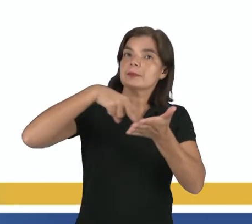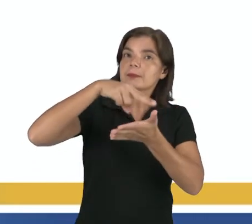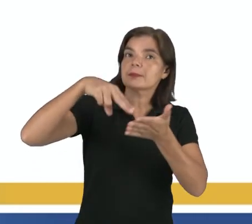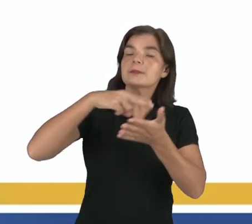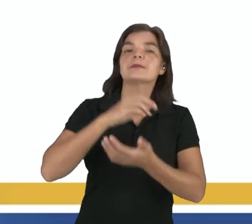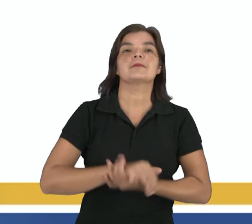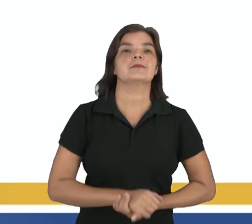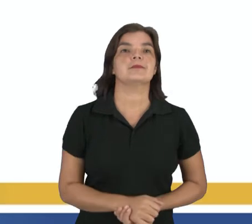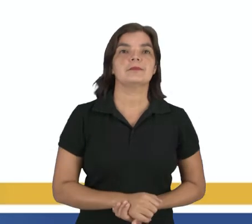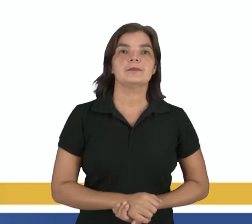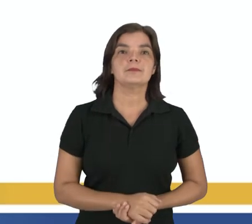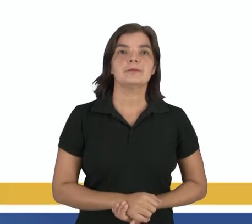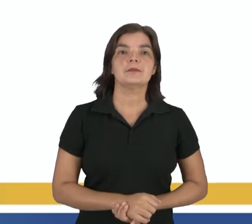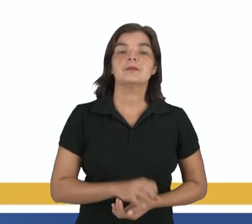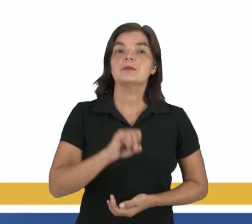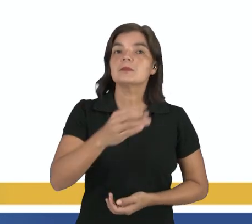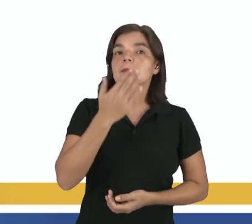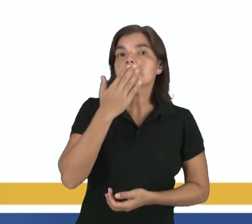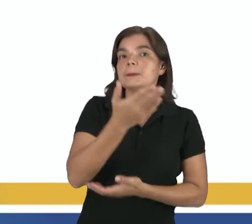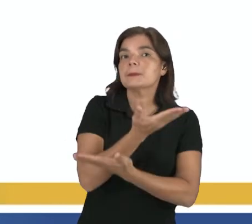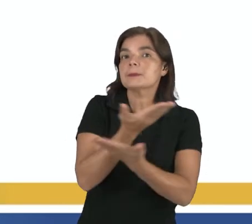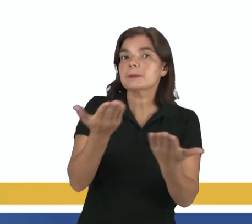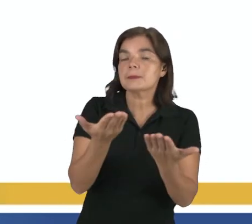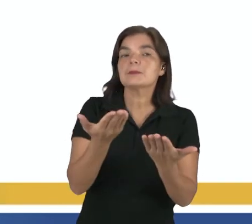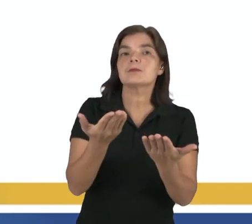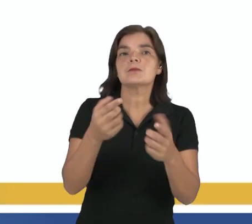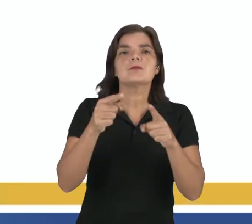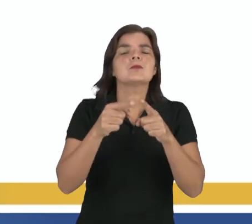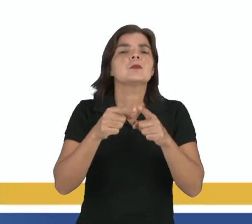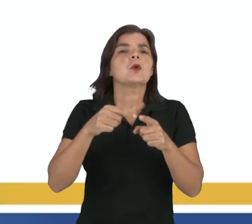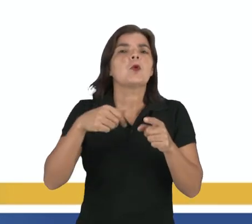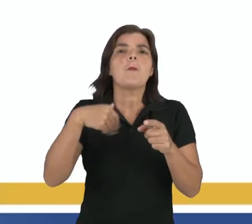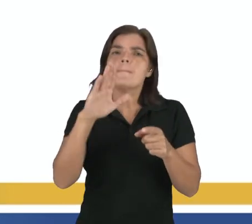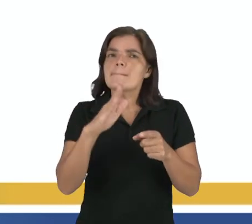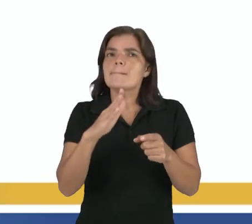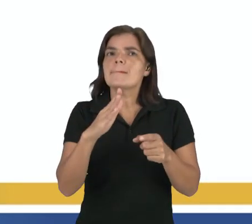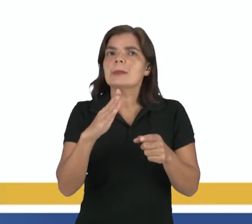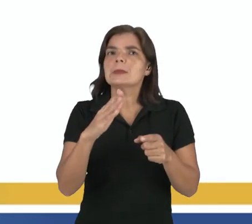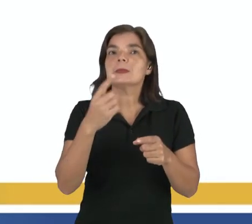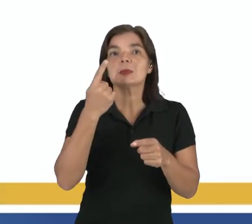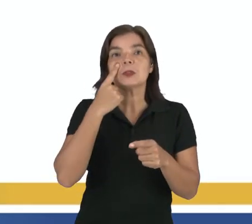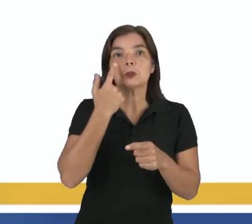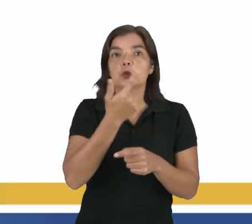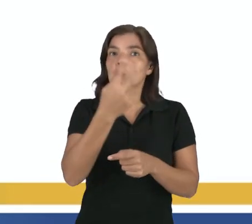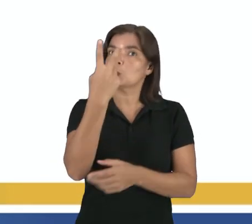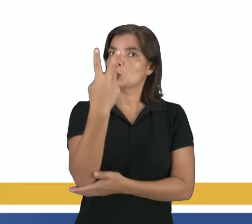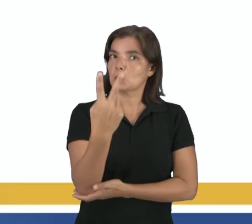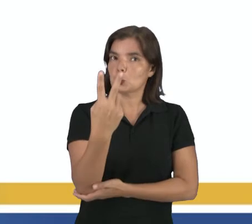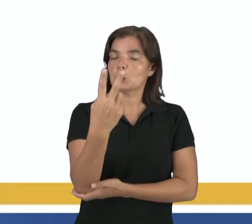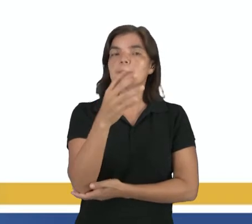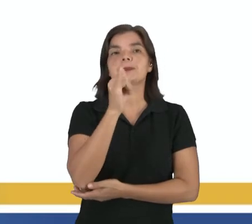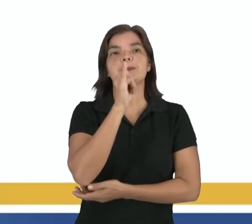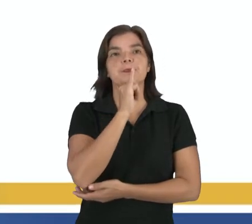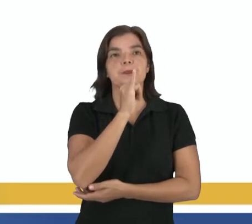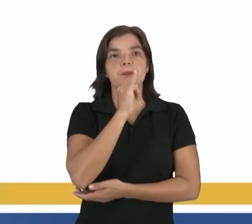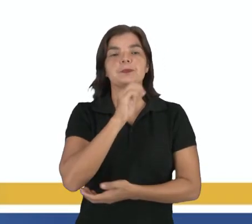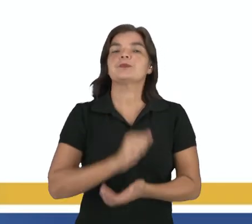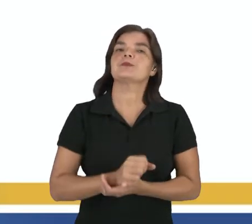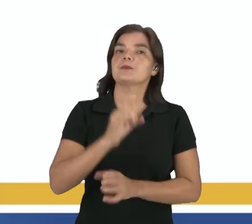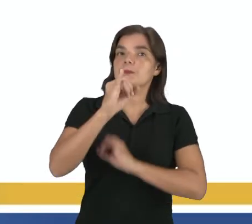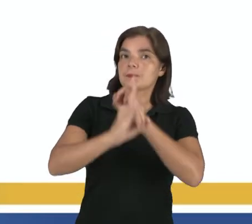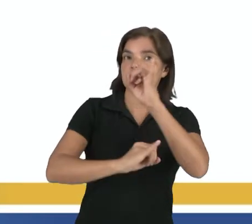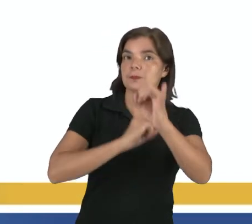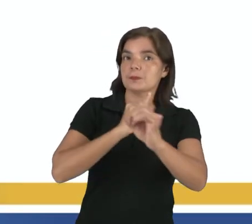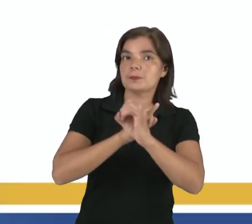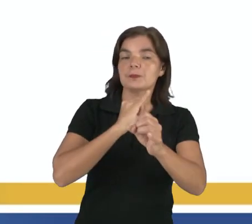dançar. E se eu pedir, por exemplo, o maior? E aí vocês vão ter 2, por exemplo, né? O